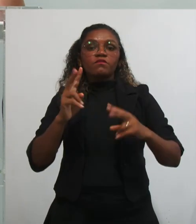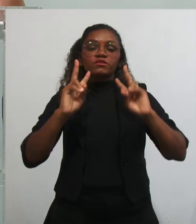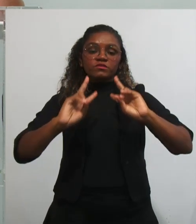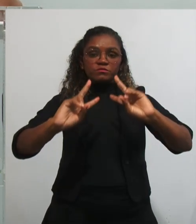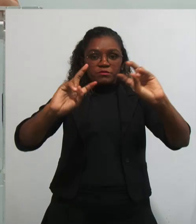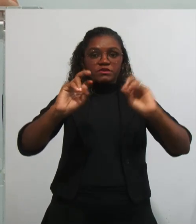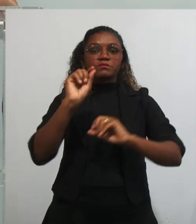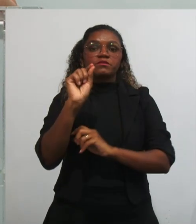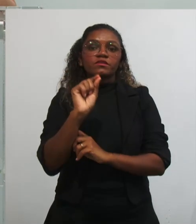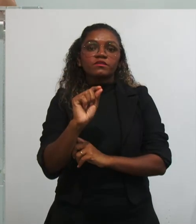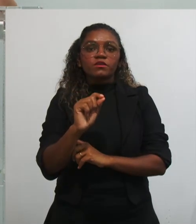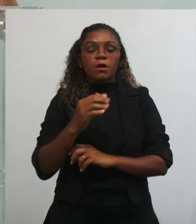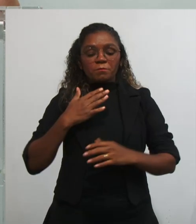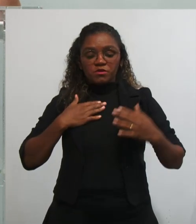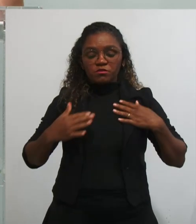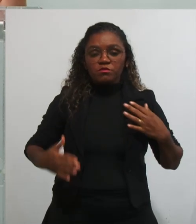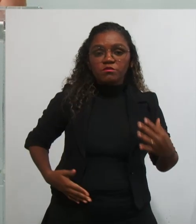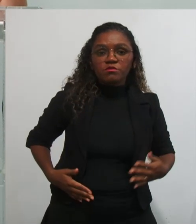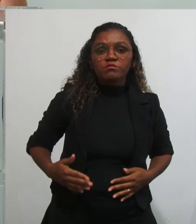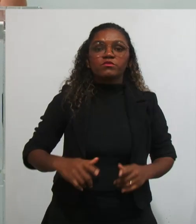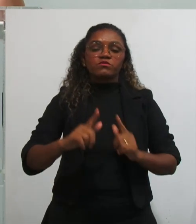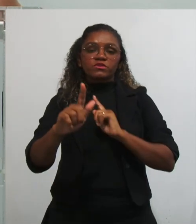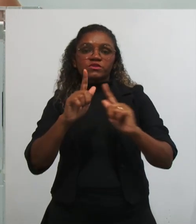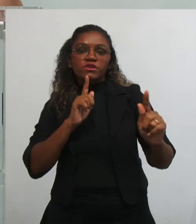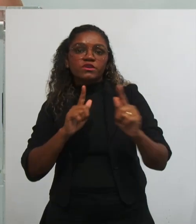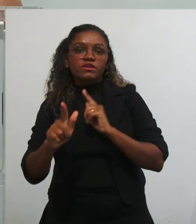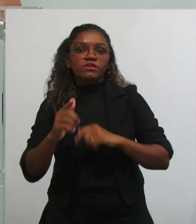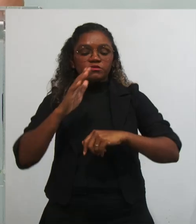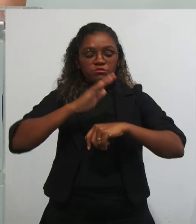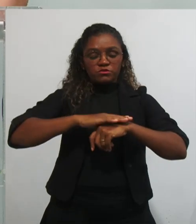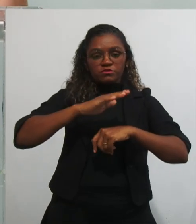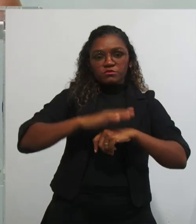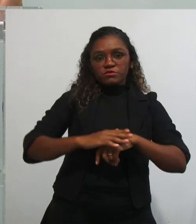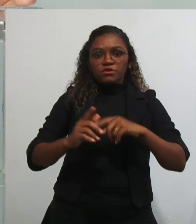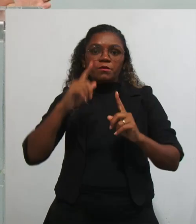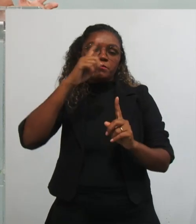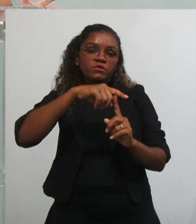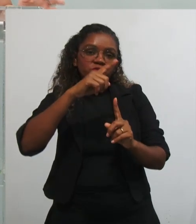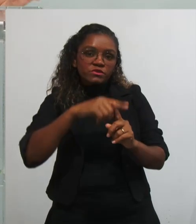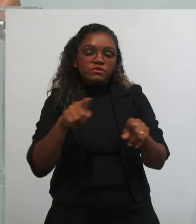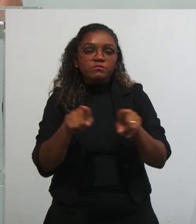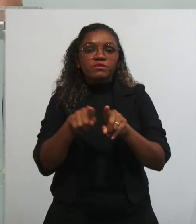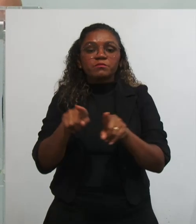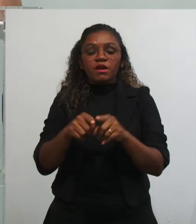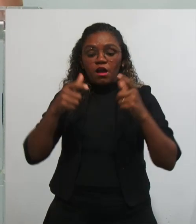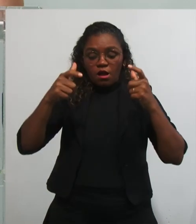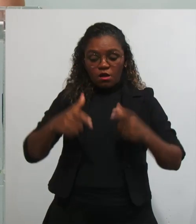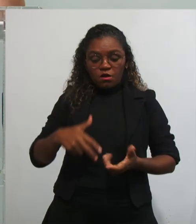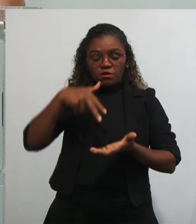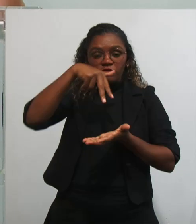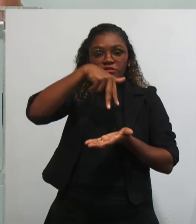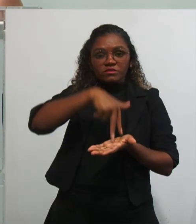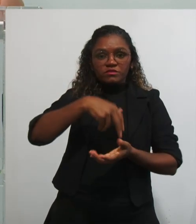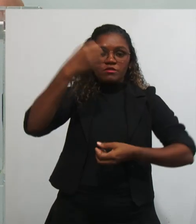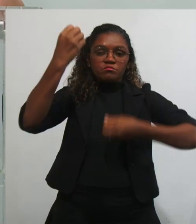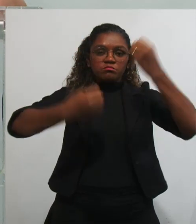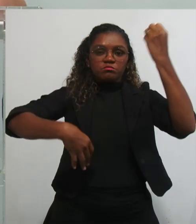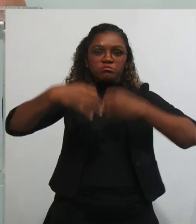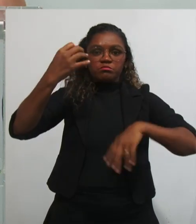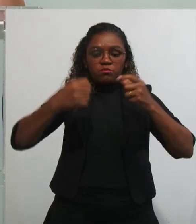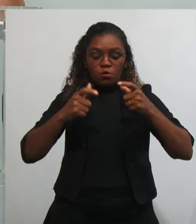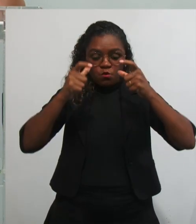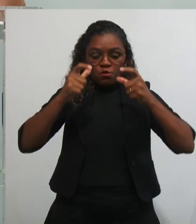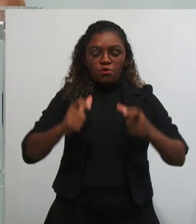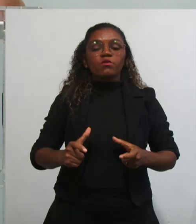forma como eu estou escrita, né? O meu posicionamento em relação ao local onde estou. Então, tudo isso comunica, tudo isso